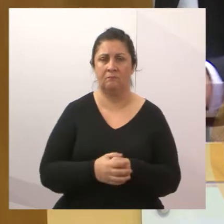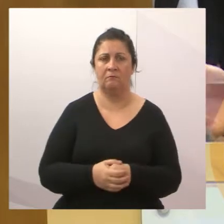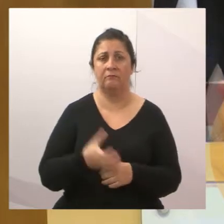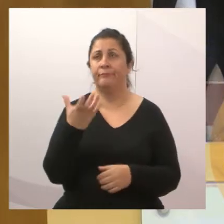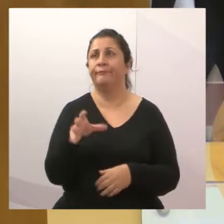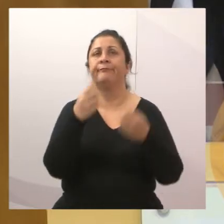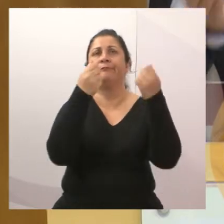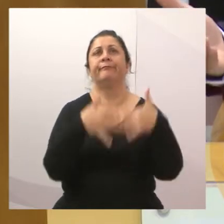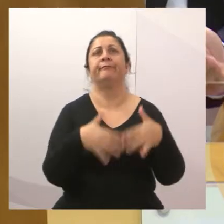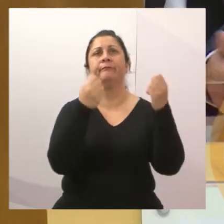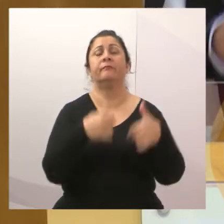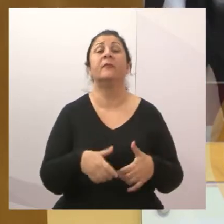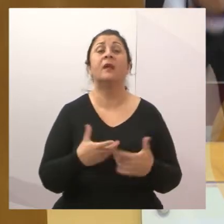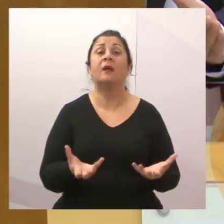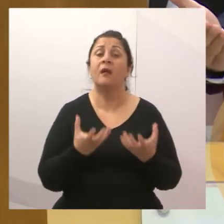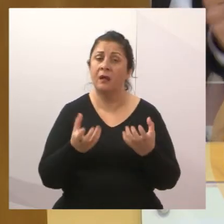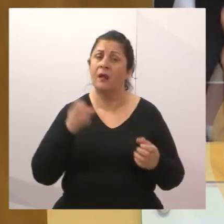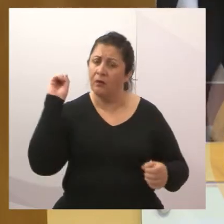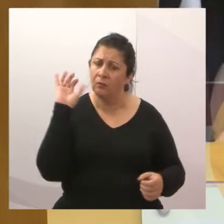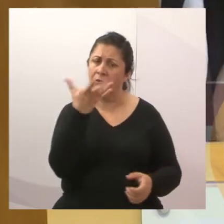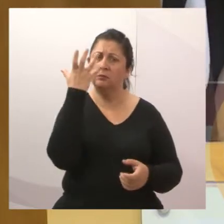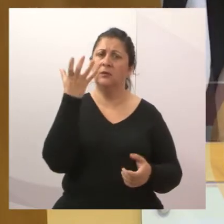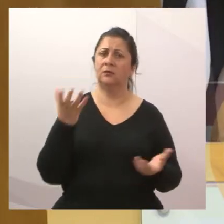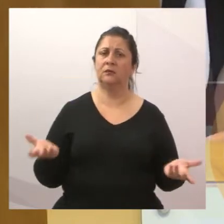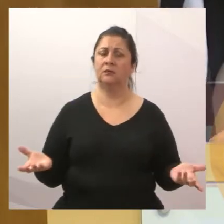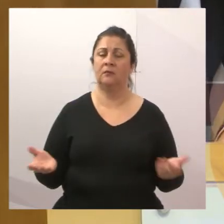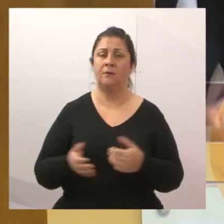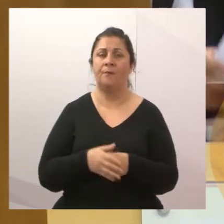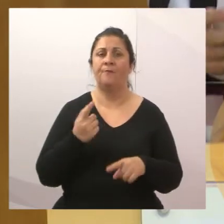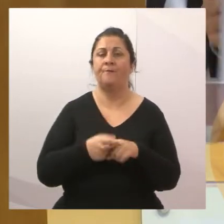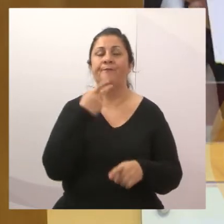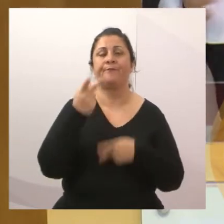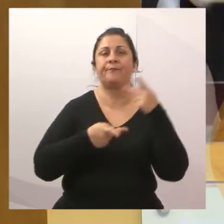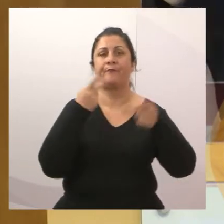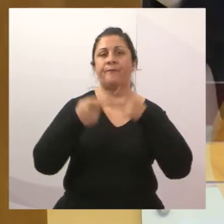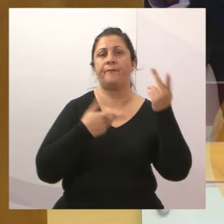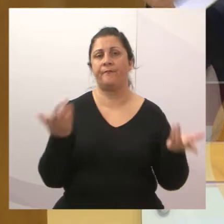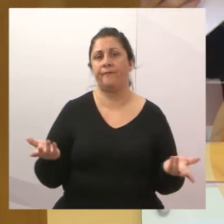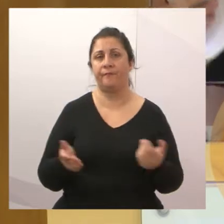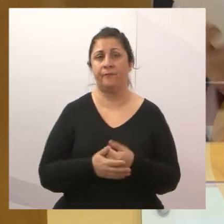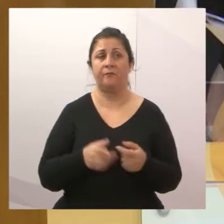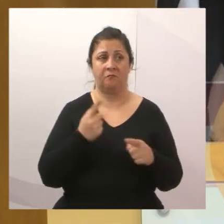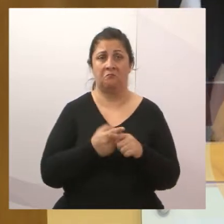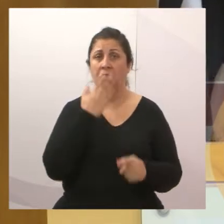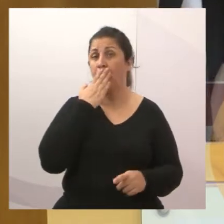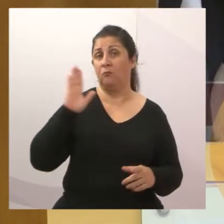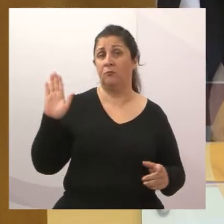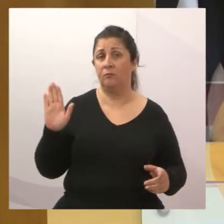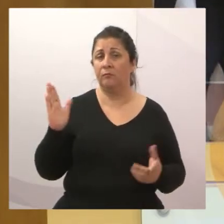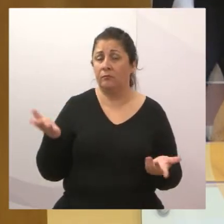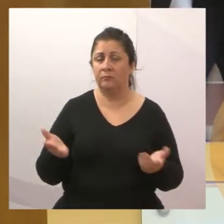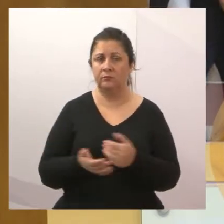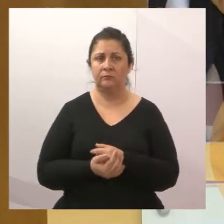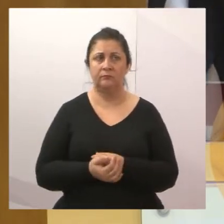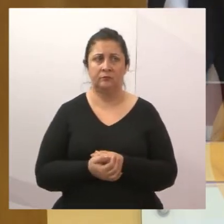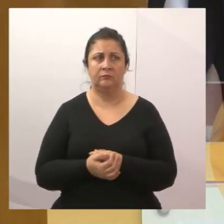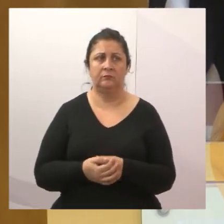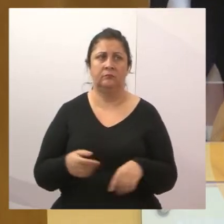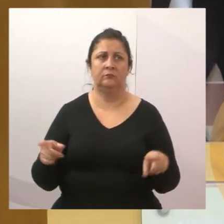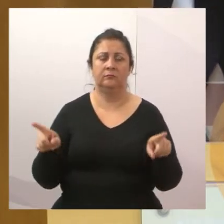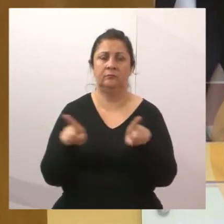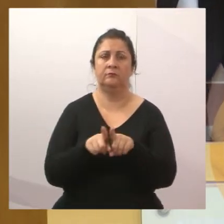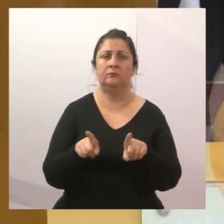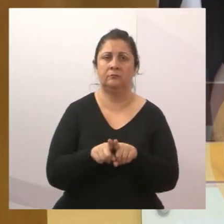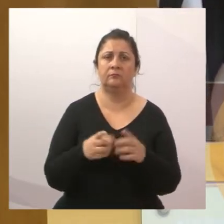as explicações, ela quer que as coisas se realizem, porque está aqui no programa de governo, né? E também eu